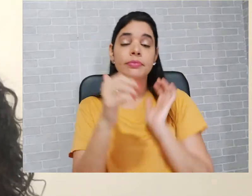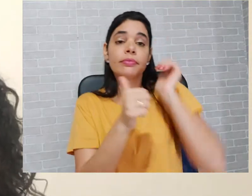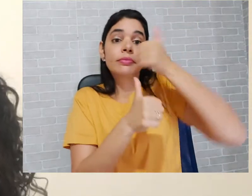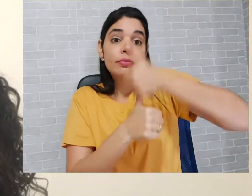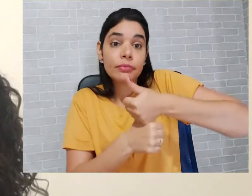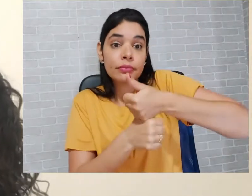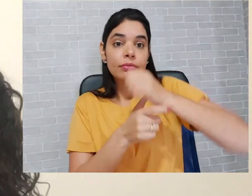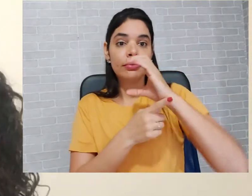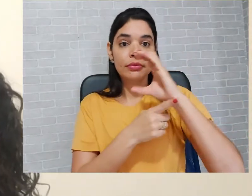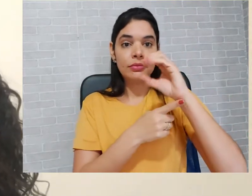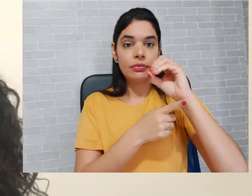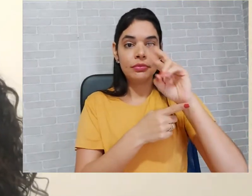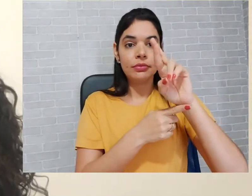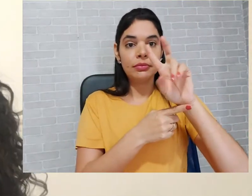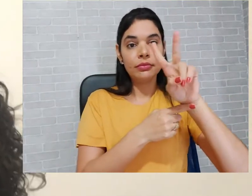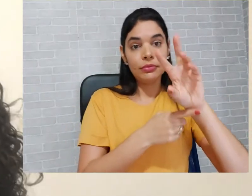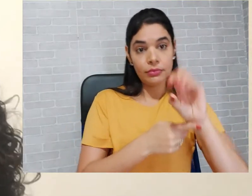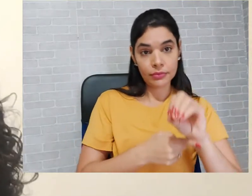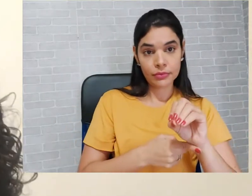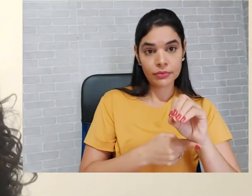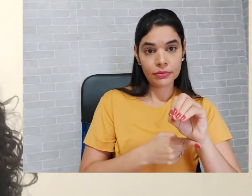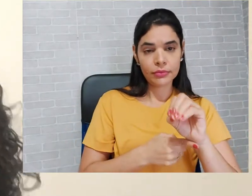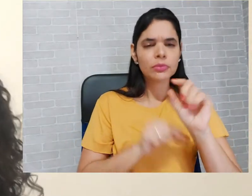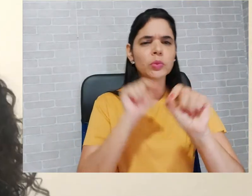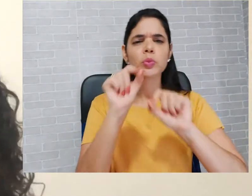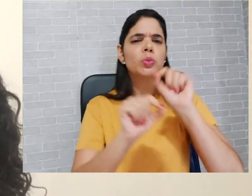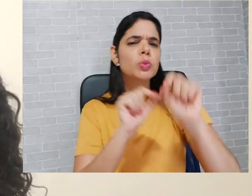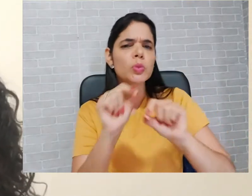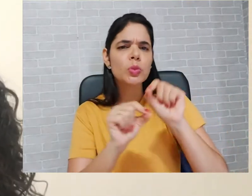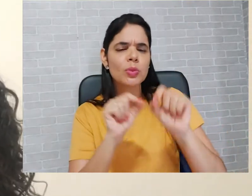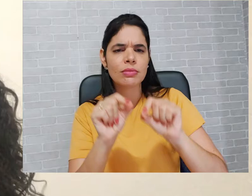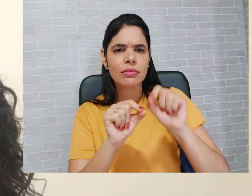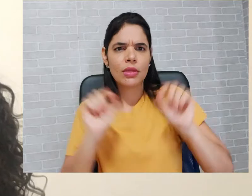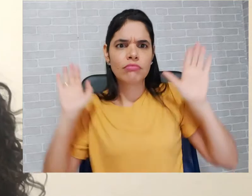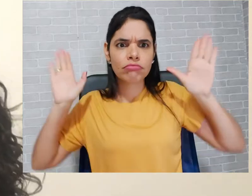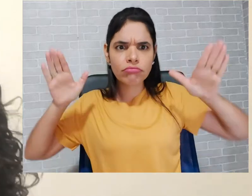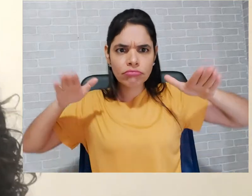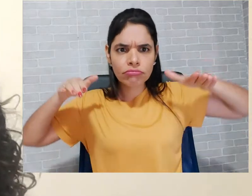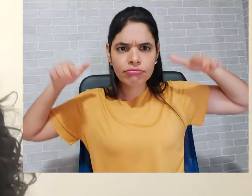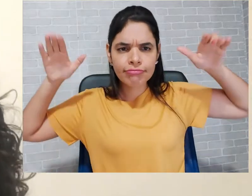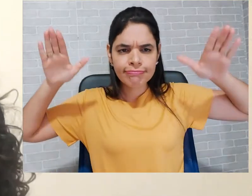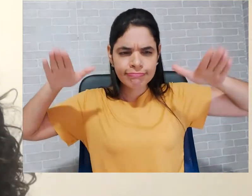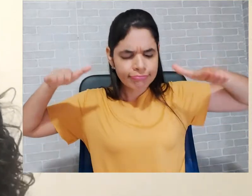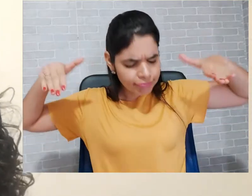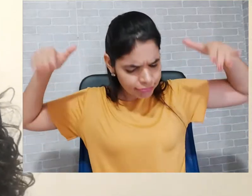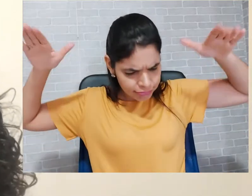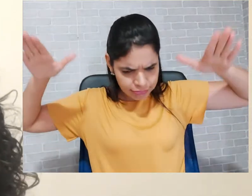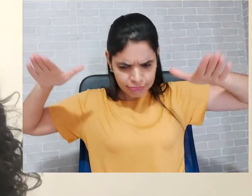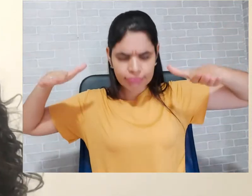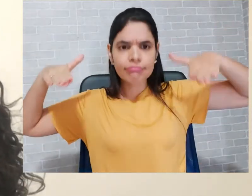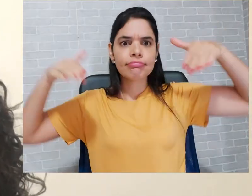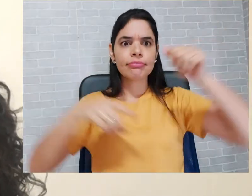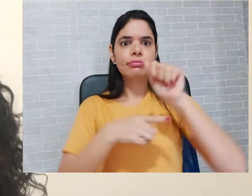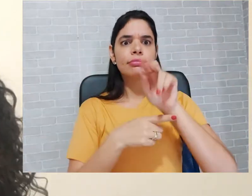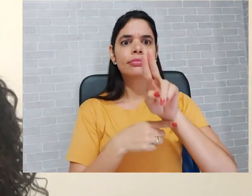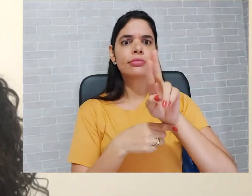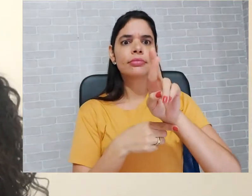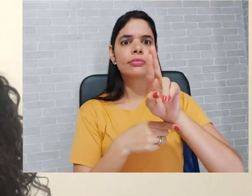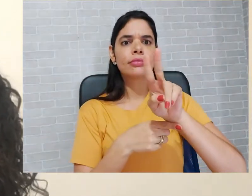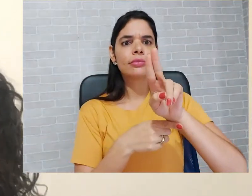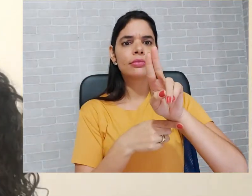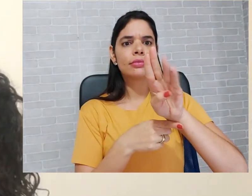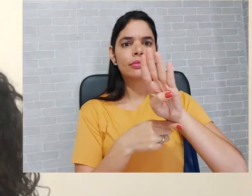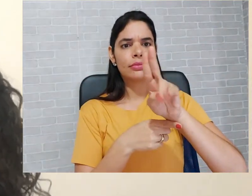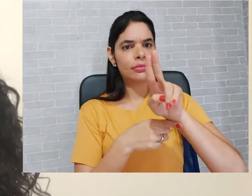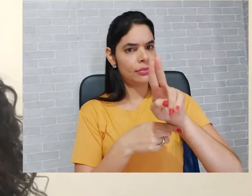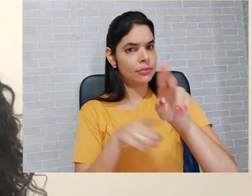currumu, substituindo o corvo de La Fontaine, é uma espécie de urubu, é um abutre, também muito comum na Guiana. Um